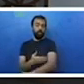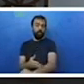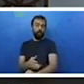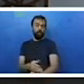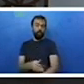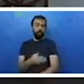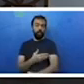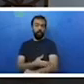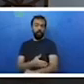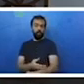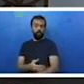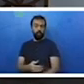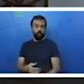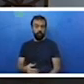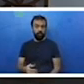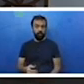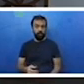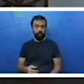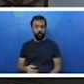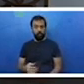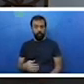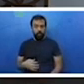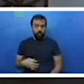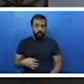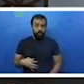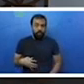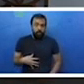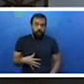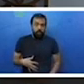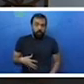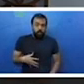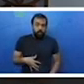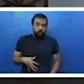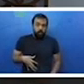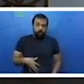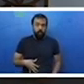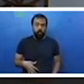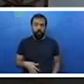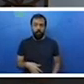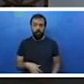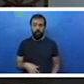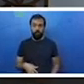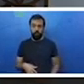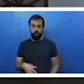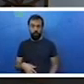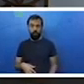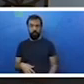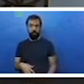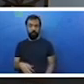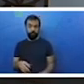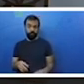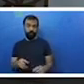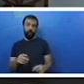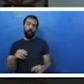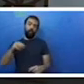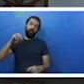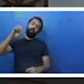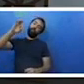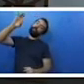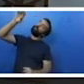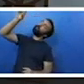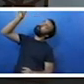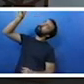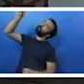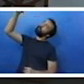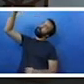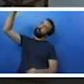atividades onde ocorre, sabe aquele friozinho na barriga que acontece quando nós vamos no parque de diversão, quando nós subimos naqueles brinquedos mais altos,